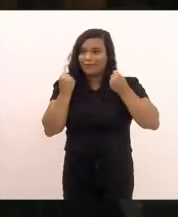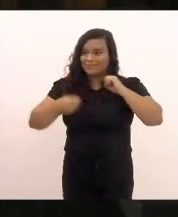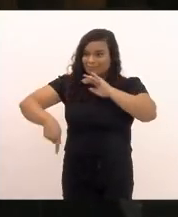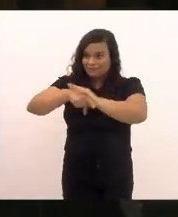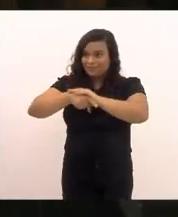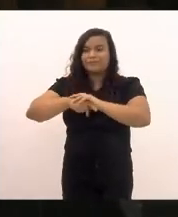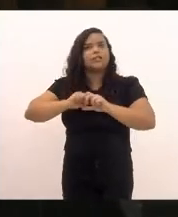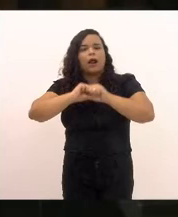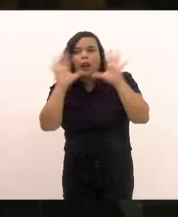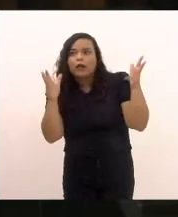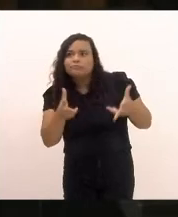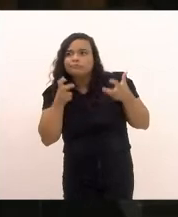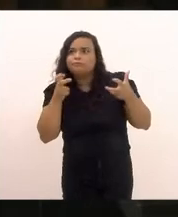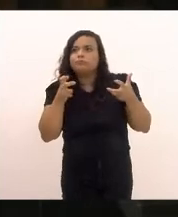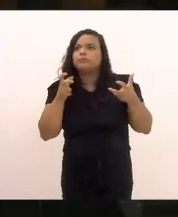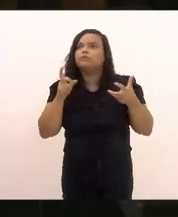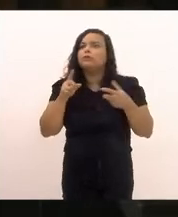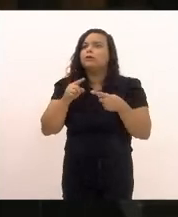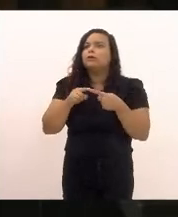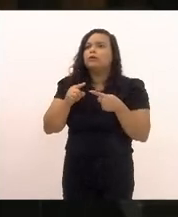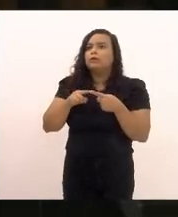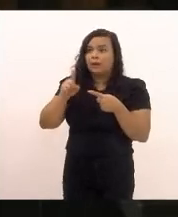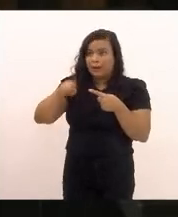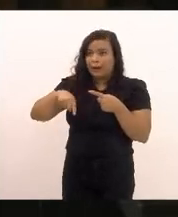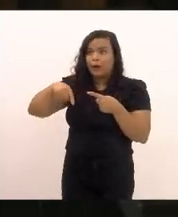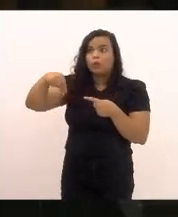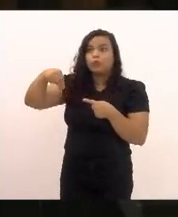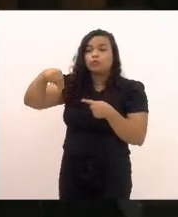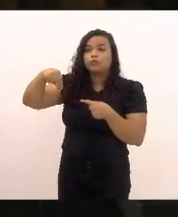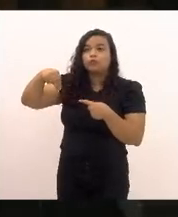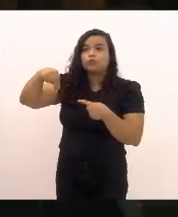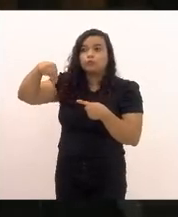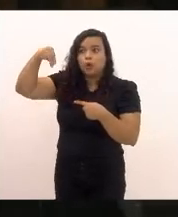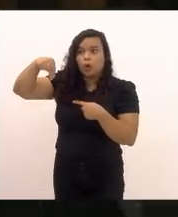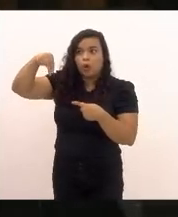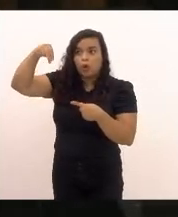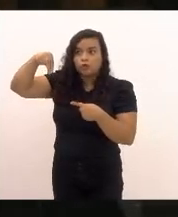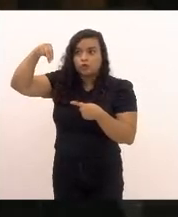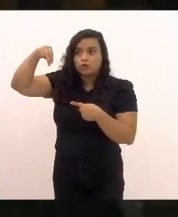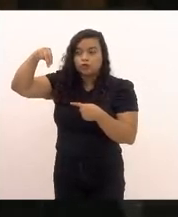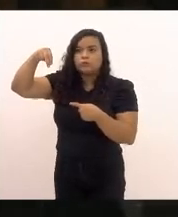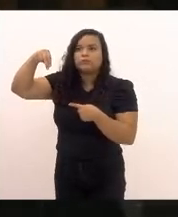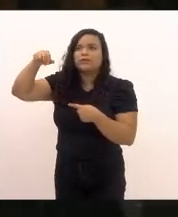três impérios. O Império Norte-Americano, né, com seus aliados,